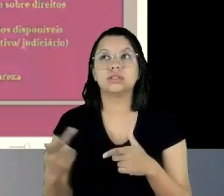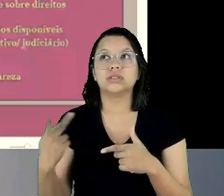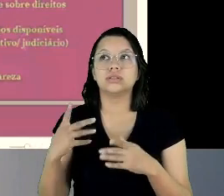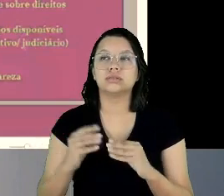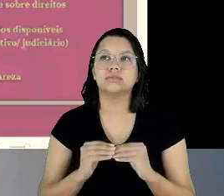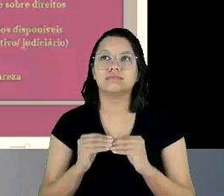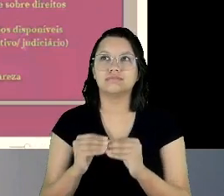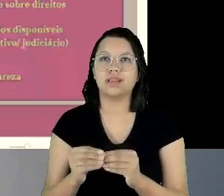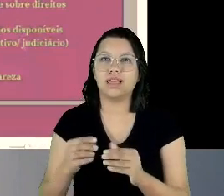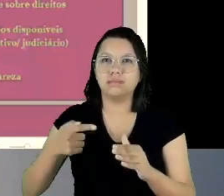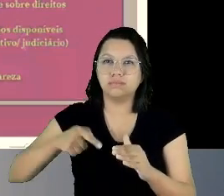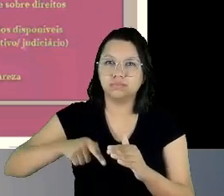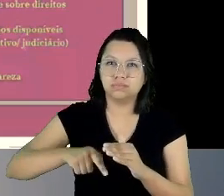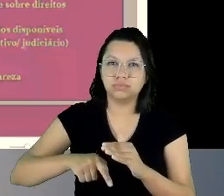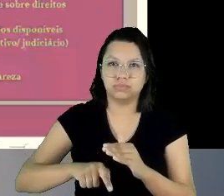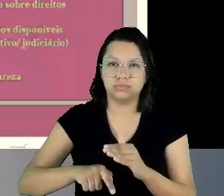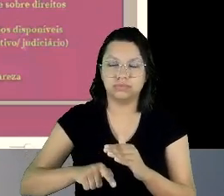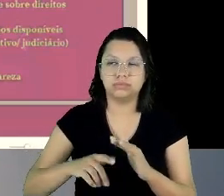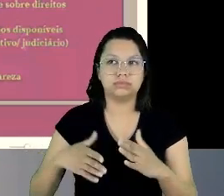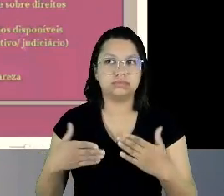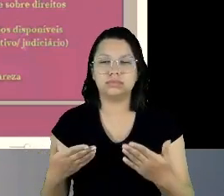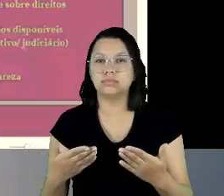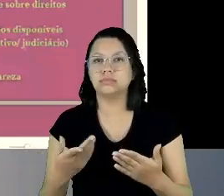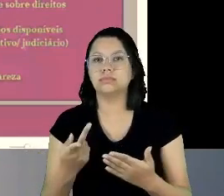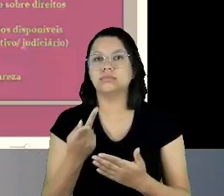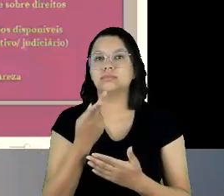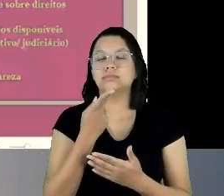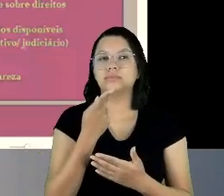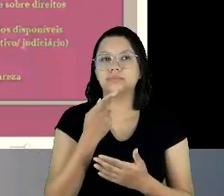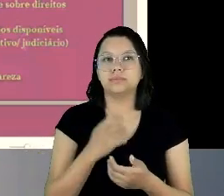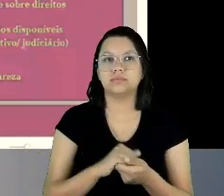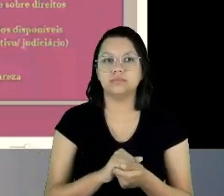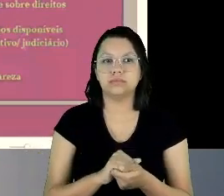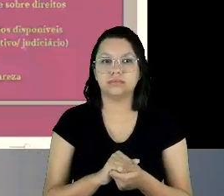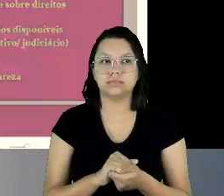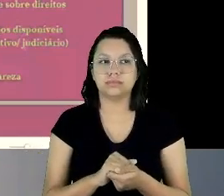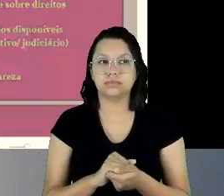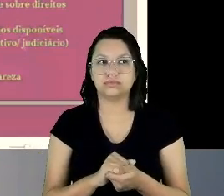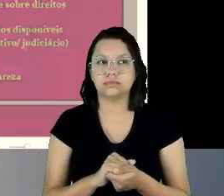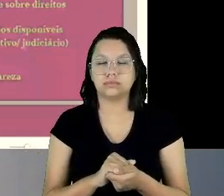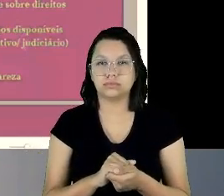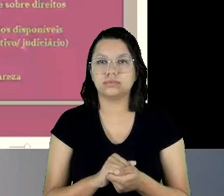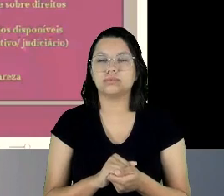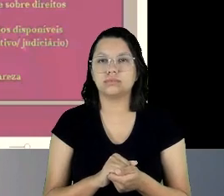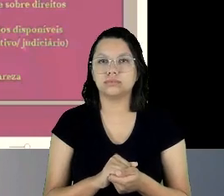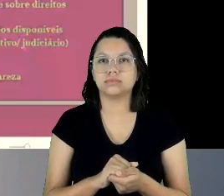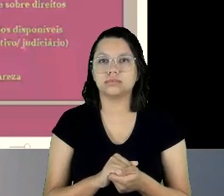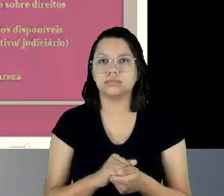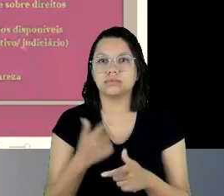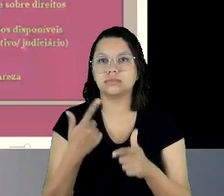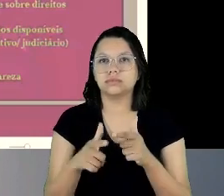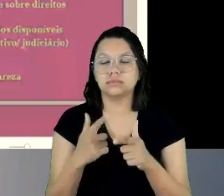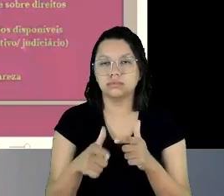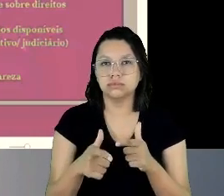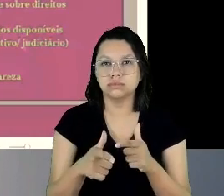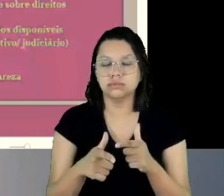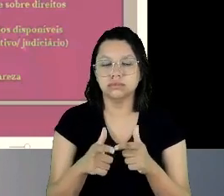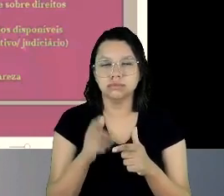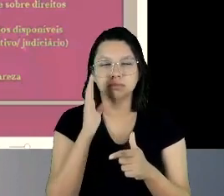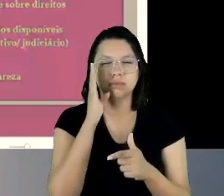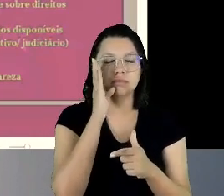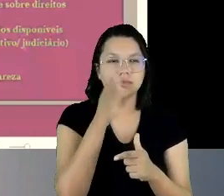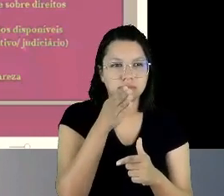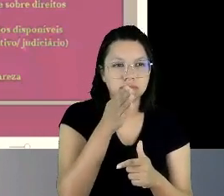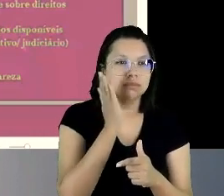gente vai na raiz, né? Então, quando a gente fala de adereçar um problema, a gente tem que adereçar as causas, a gente tem